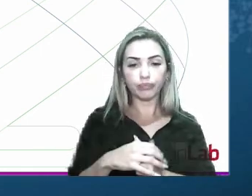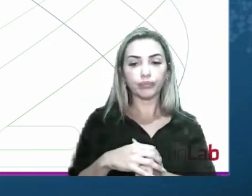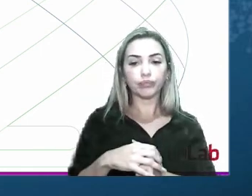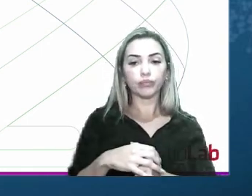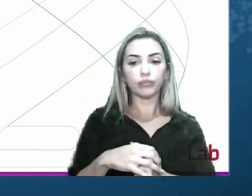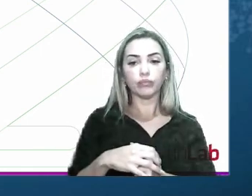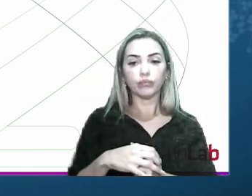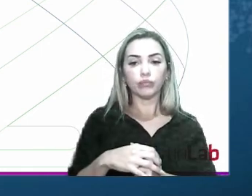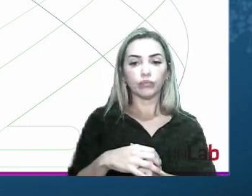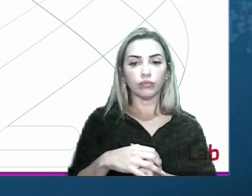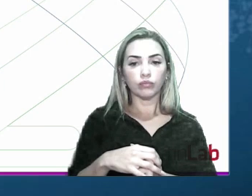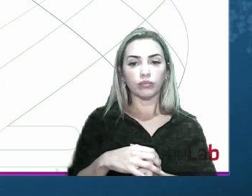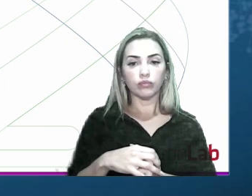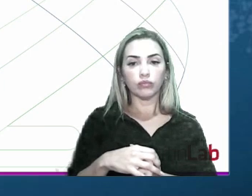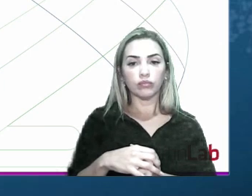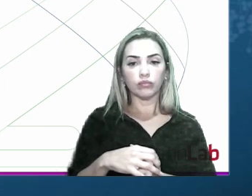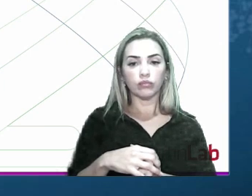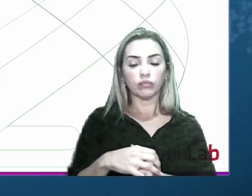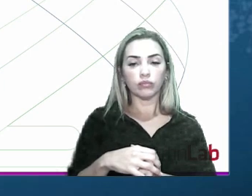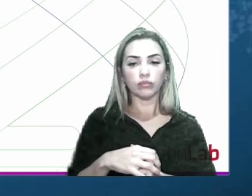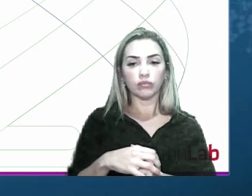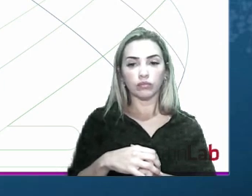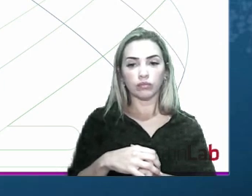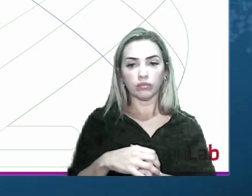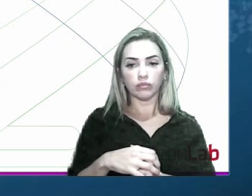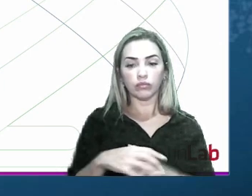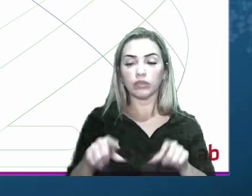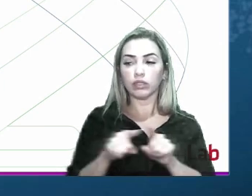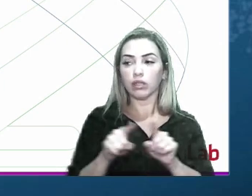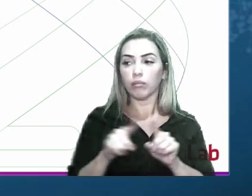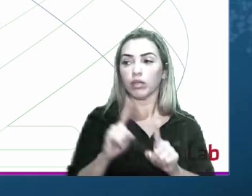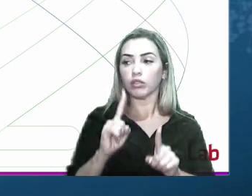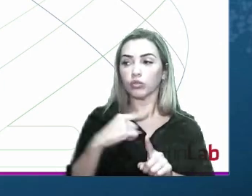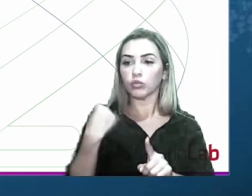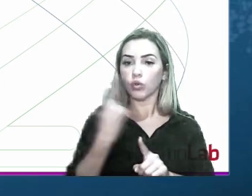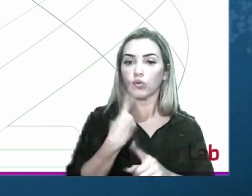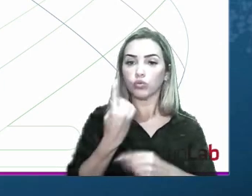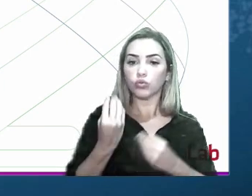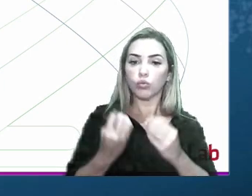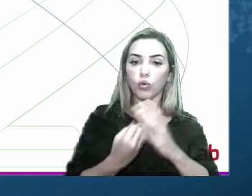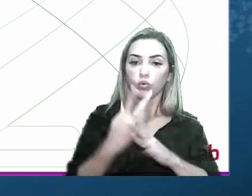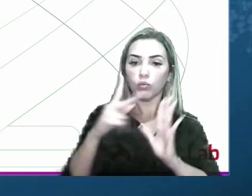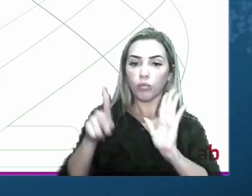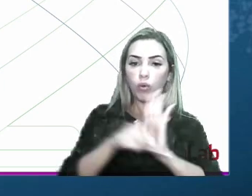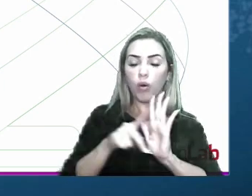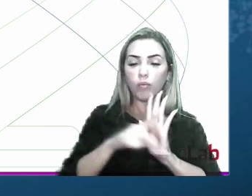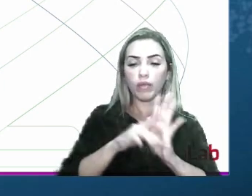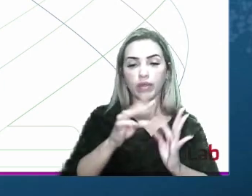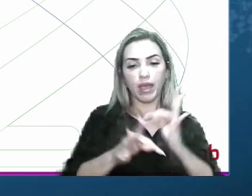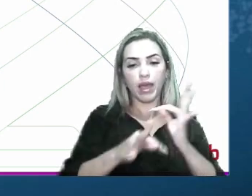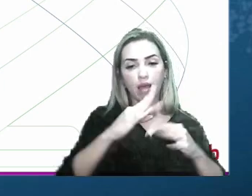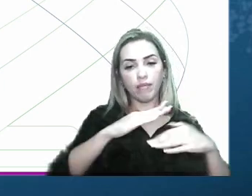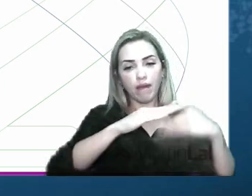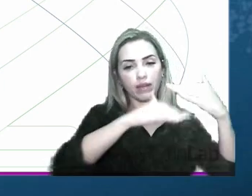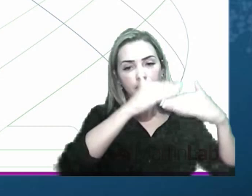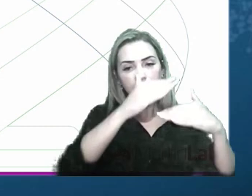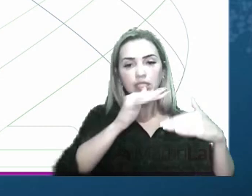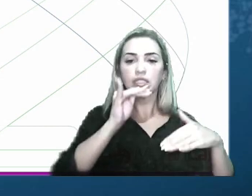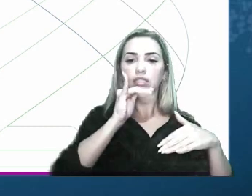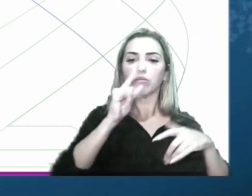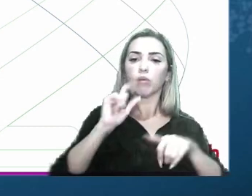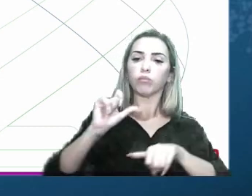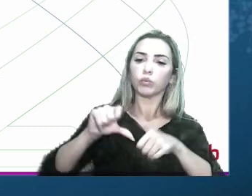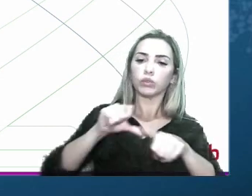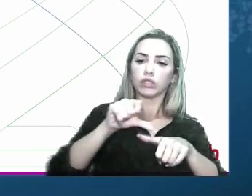for producing any of these advanced therapy E products, com esses produtos de terapia avançada, como uma mudança,